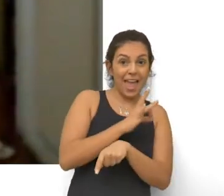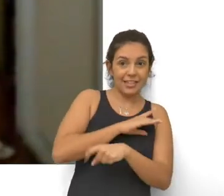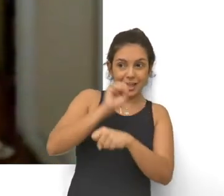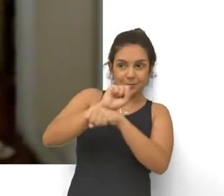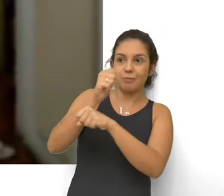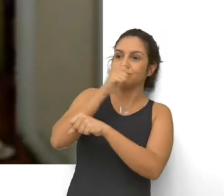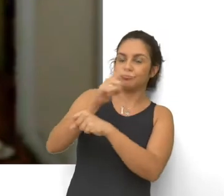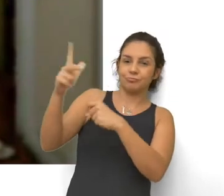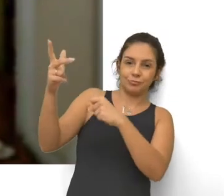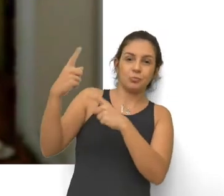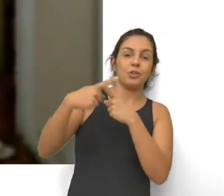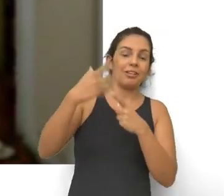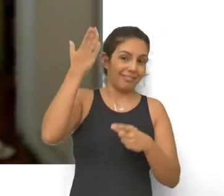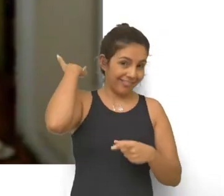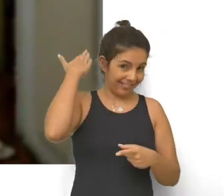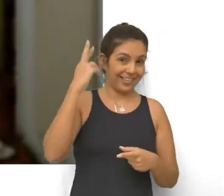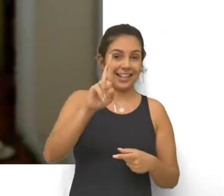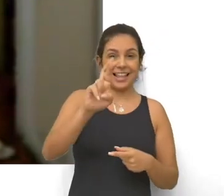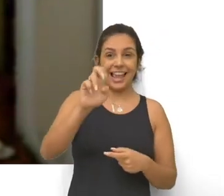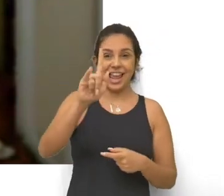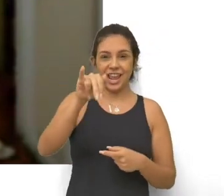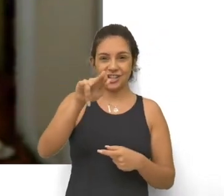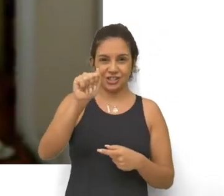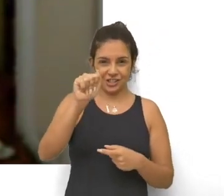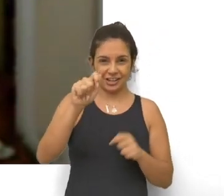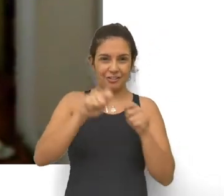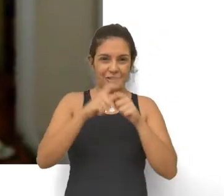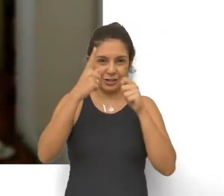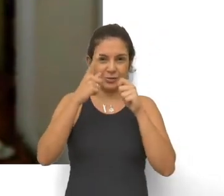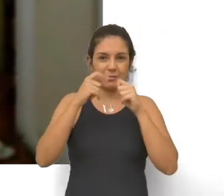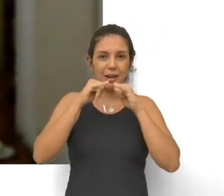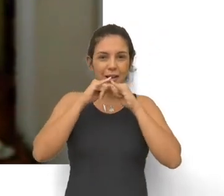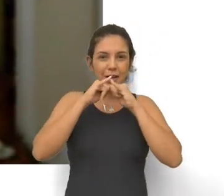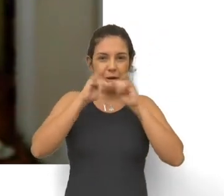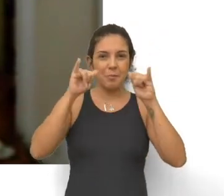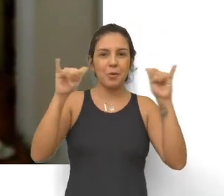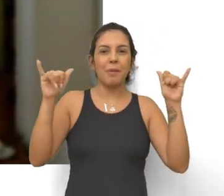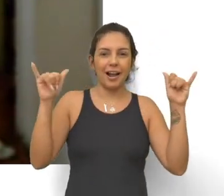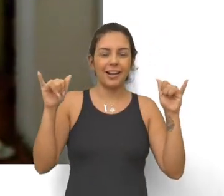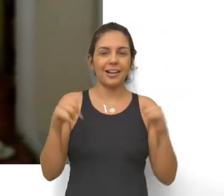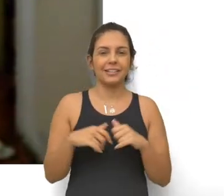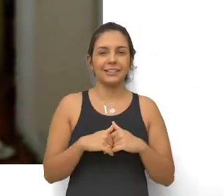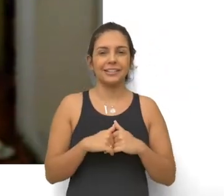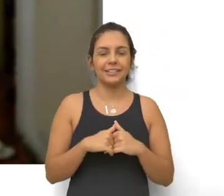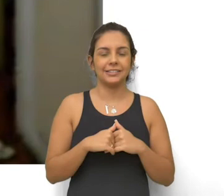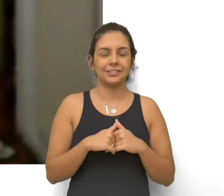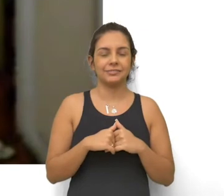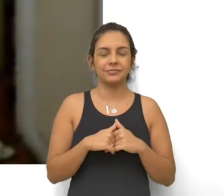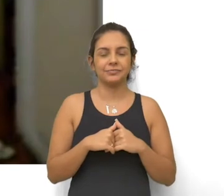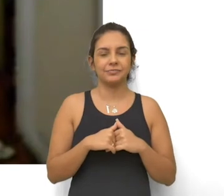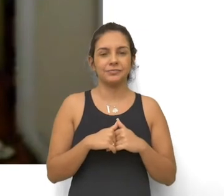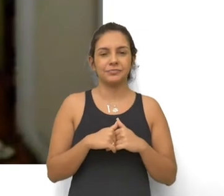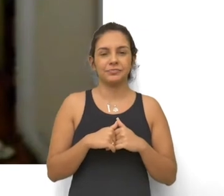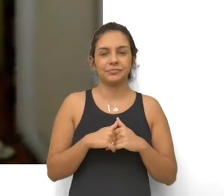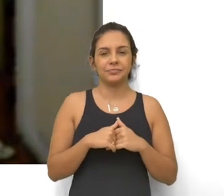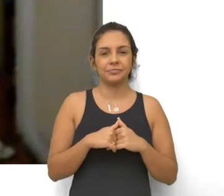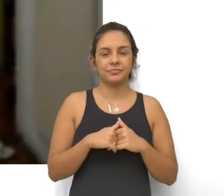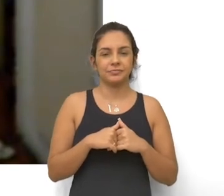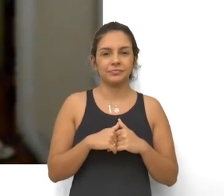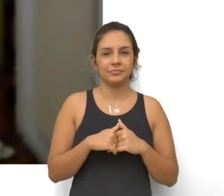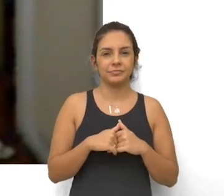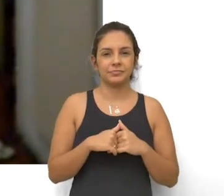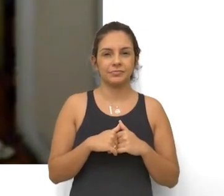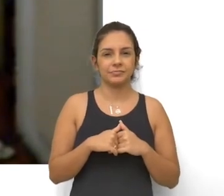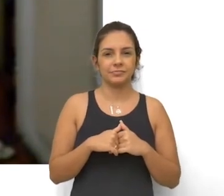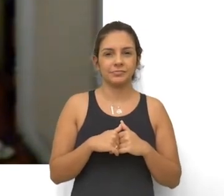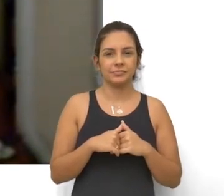Regina Duarte tinha feito uma propaganda, não lembro quem concorreu com o Lula na primeira vez. Falando ela que tinha ela